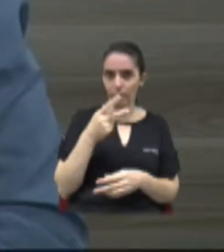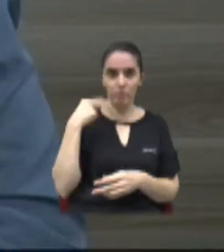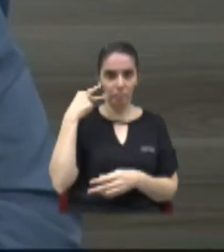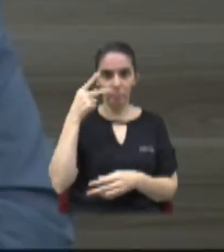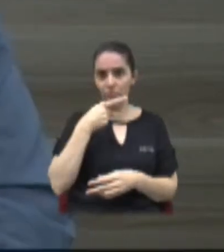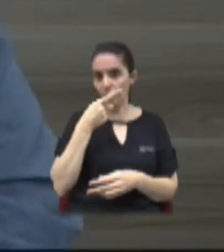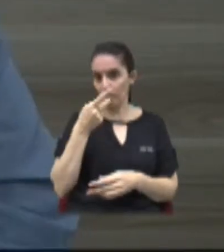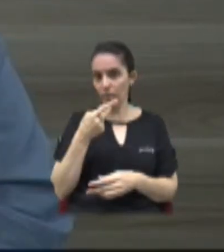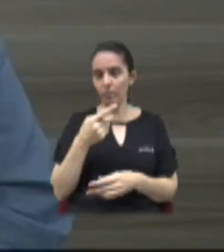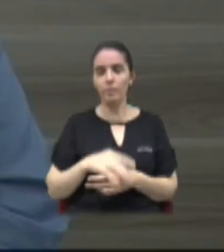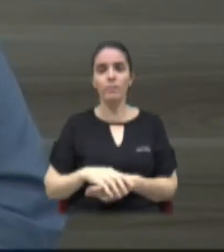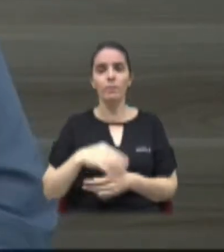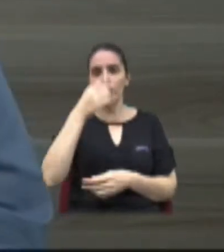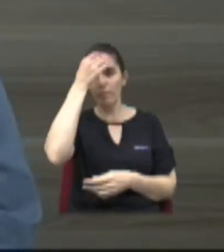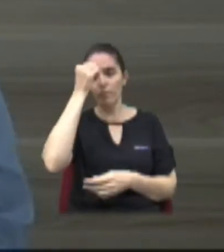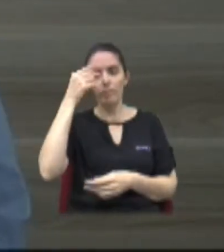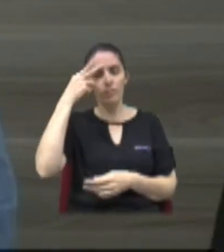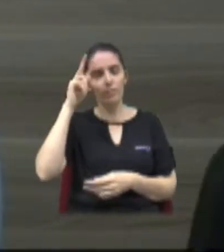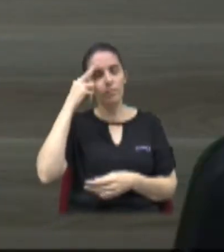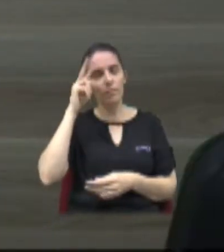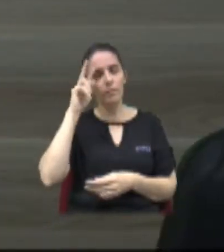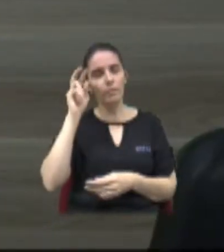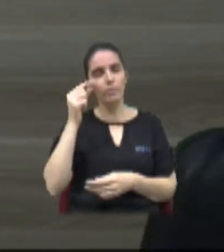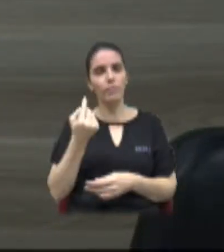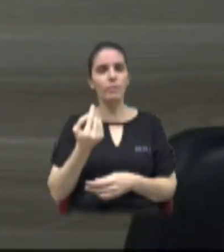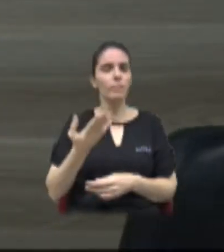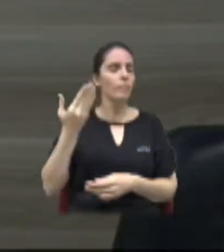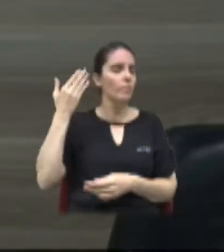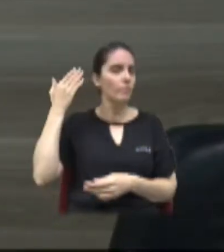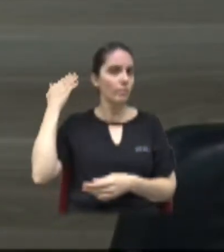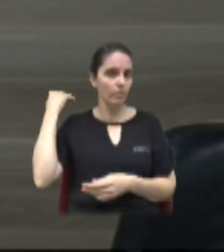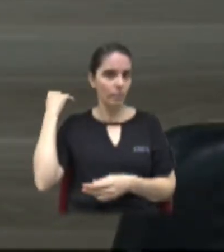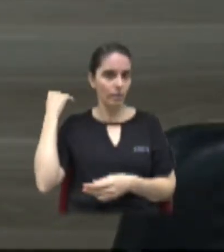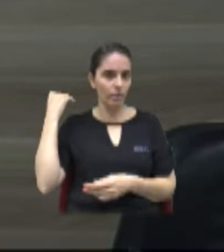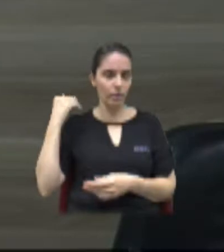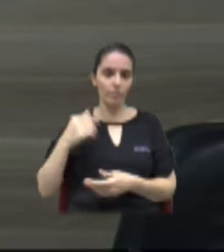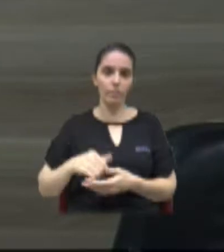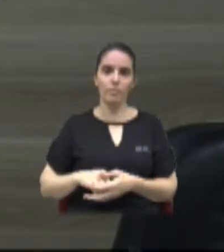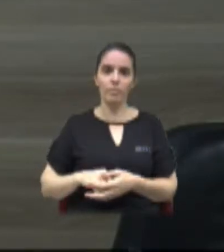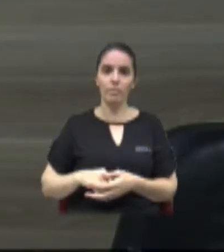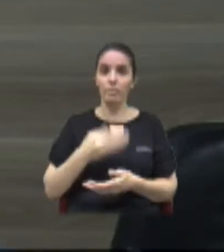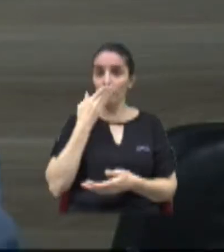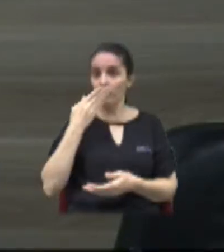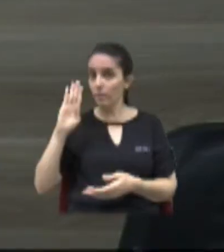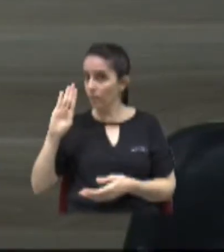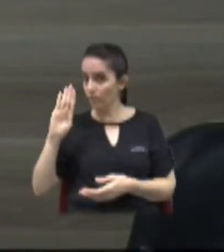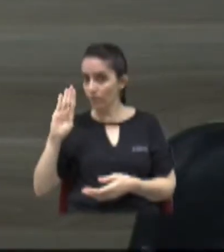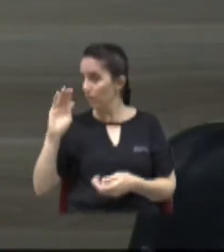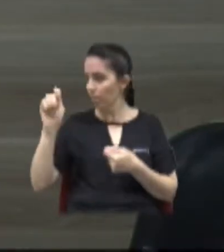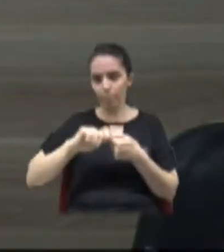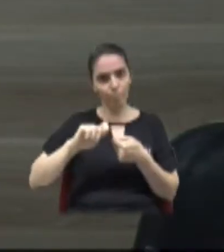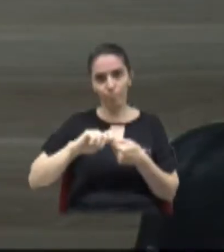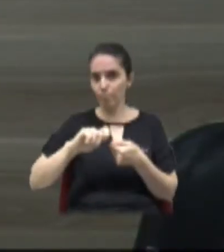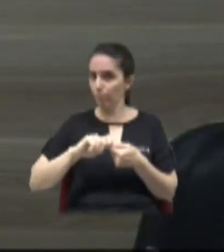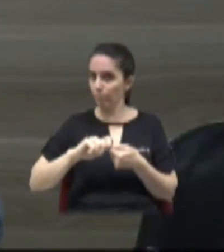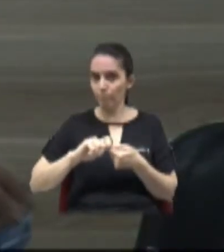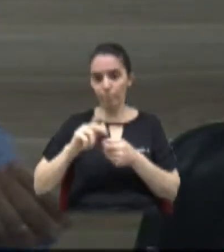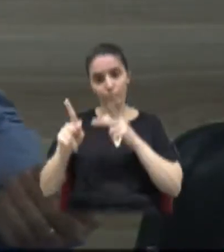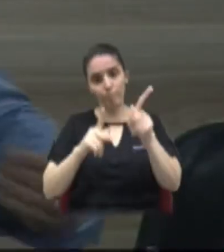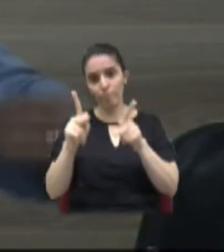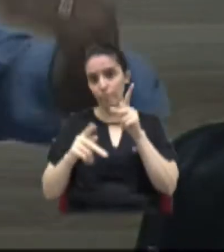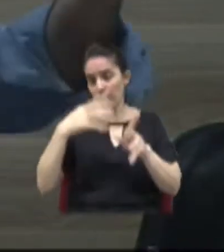Não. Existe uma lista e essa lista precisa ser respeitada. Então não tem como